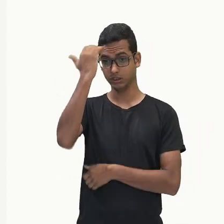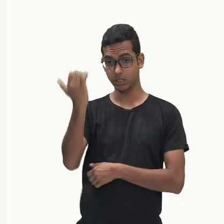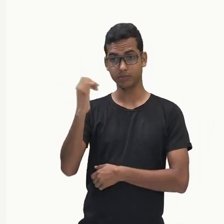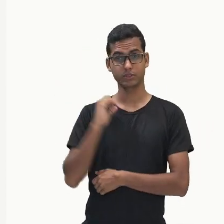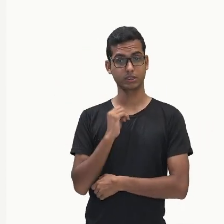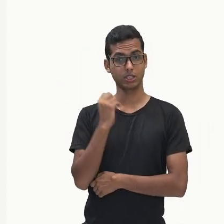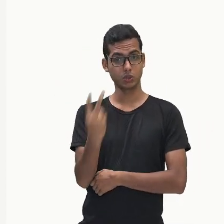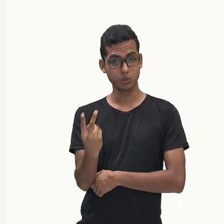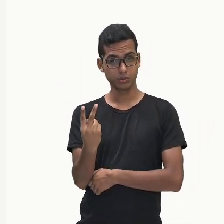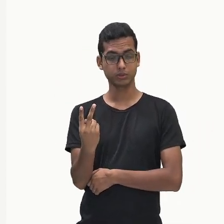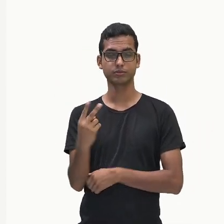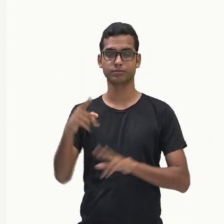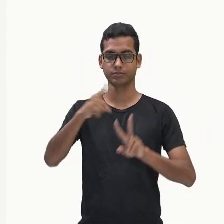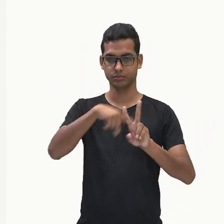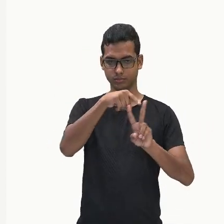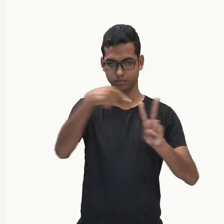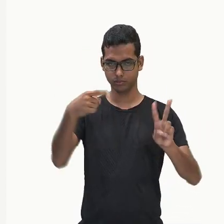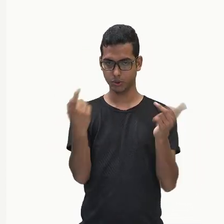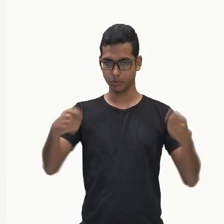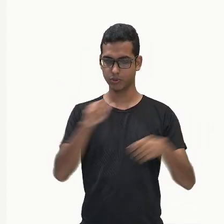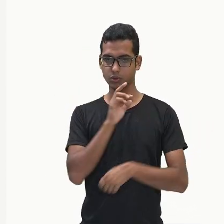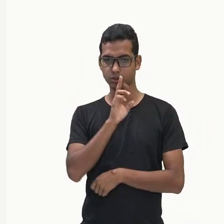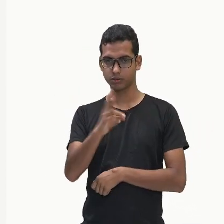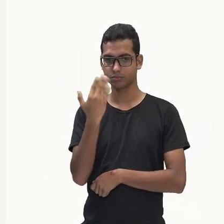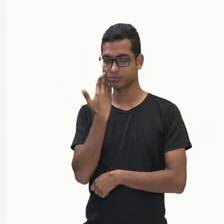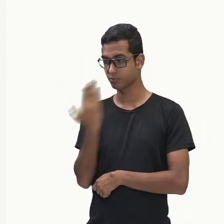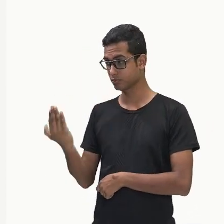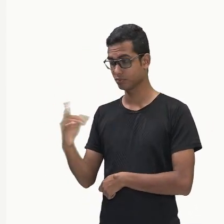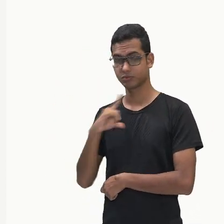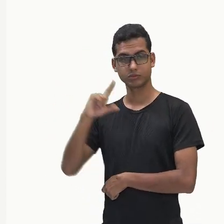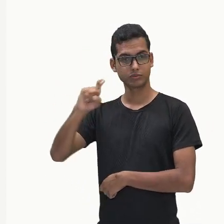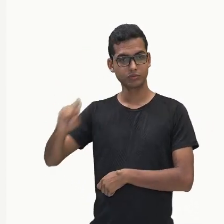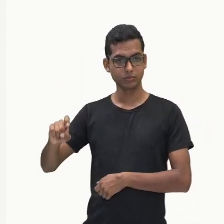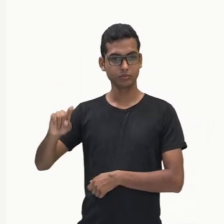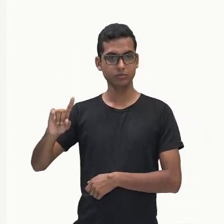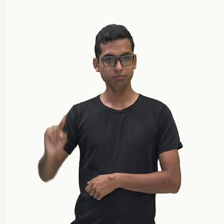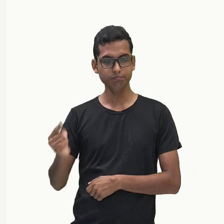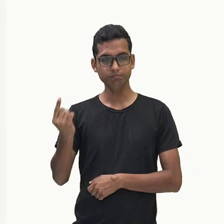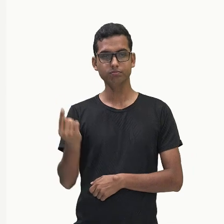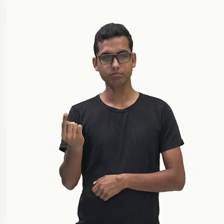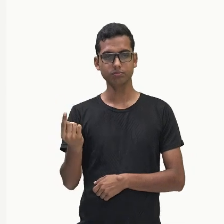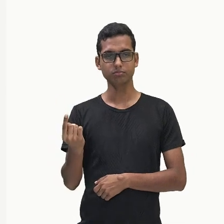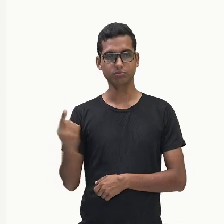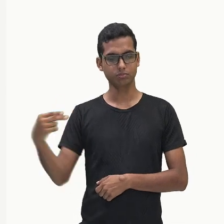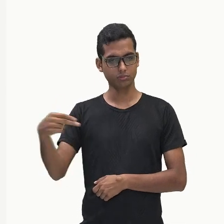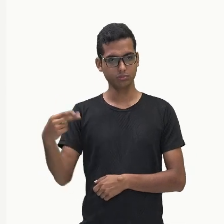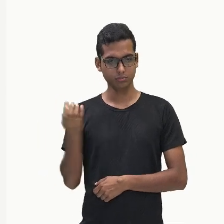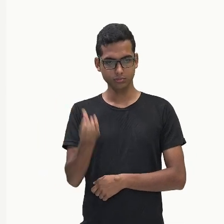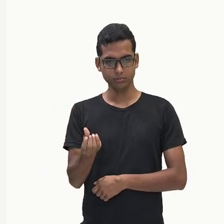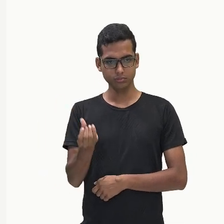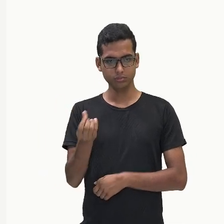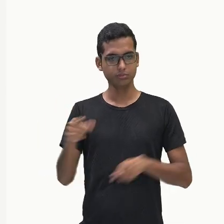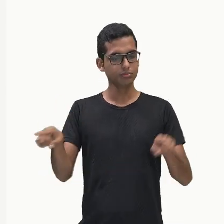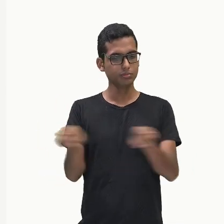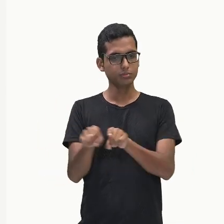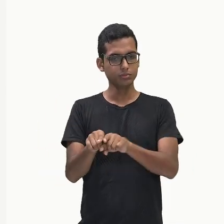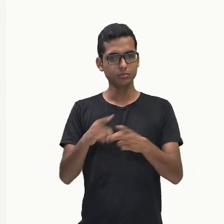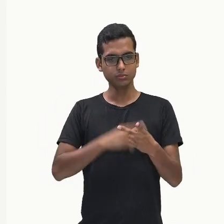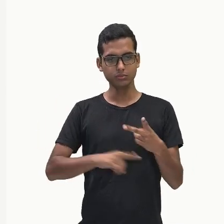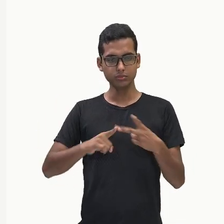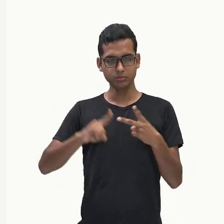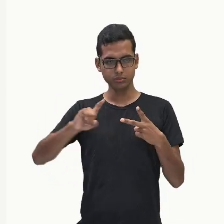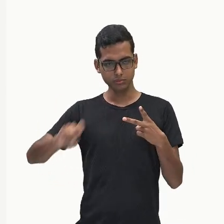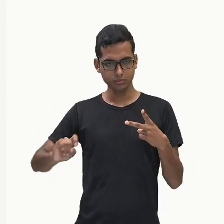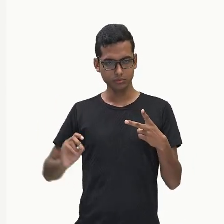raízes. Então, nós vamos ter aqui um x1 igual a 6 e um x2